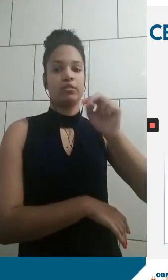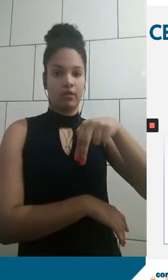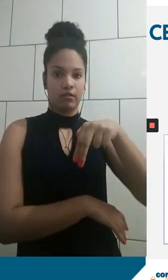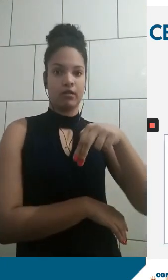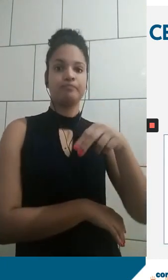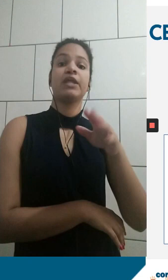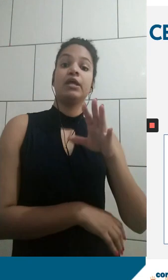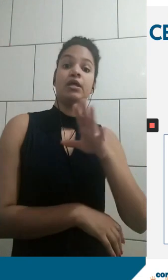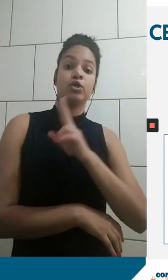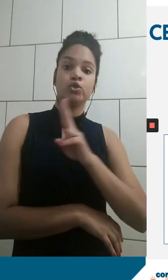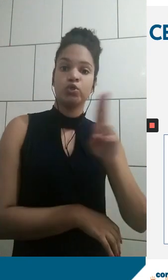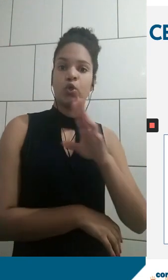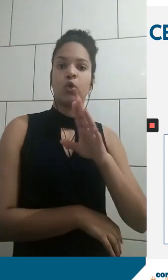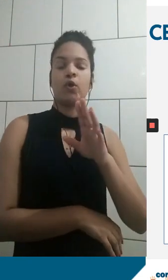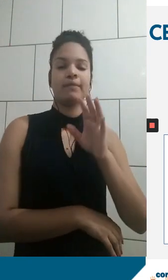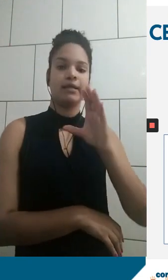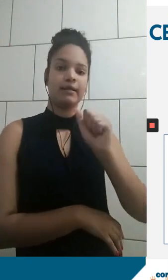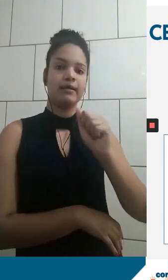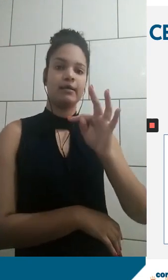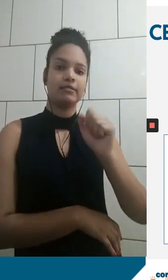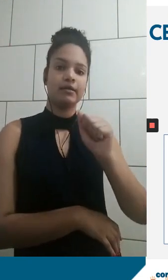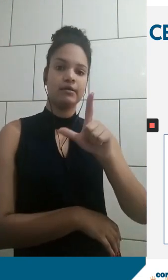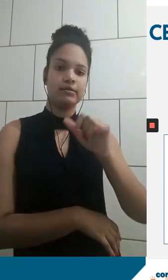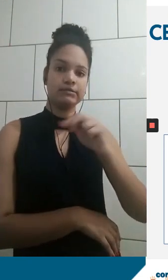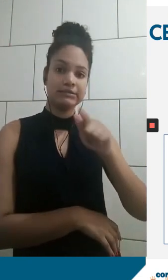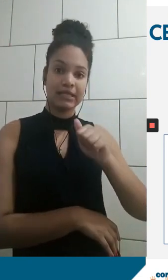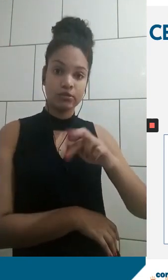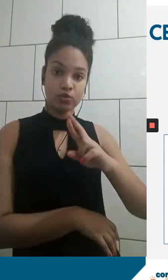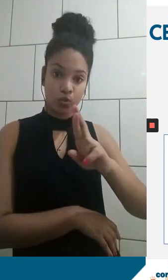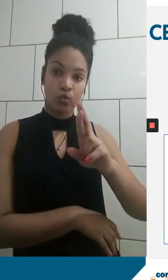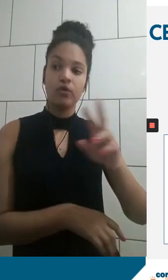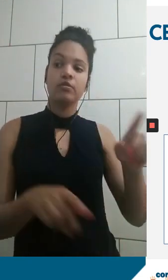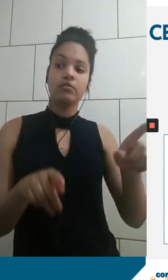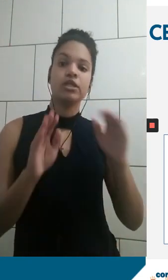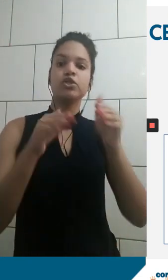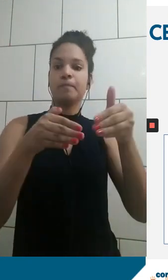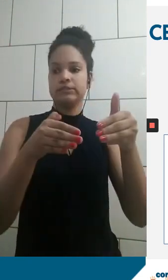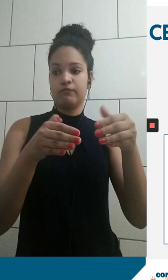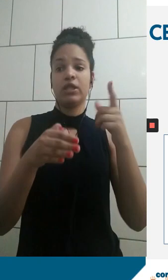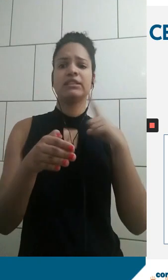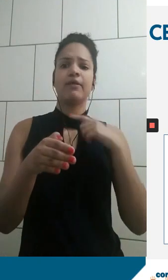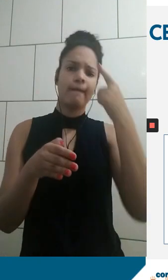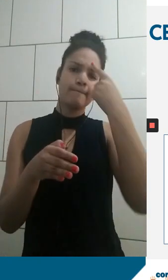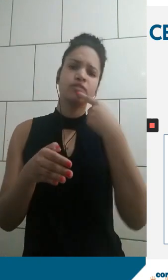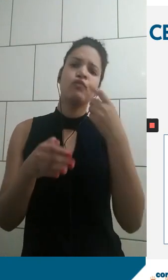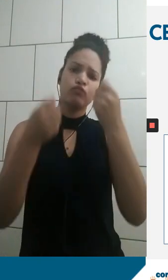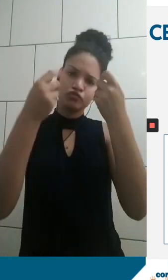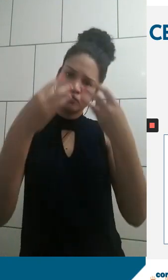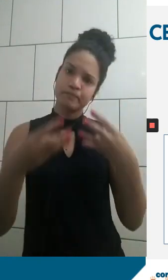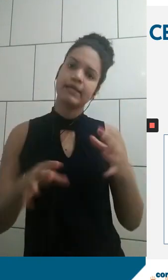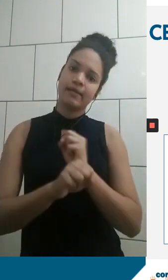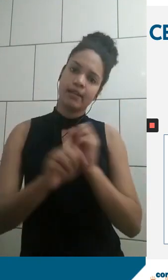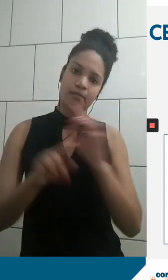pouco está abrindo aí uma imagem abaixo que eu vou destrinchá-la um pouquinho para vocês. Então, são catalisadores. O que é um catalisador?